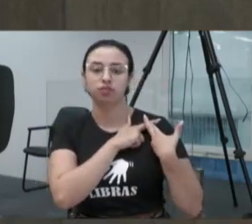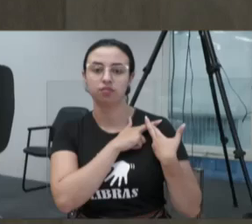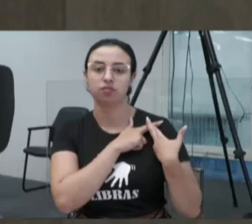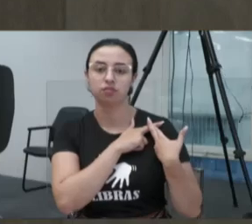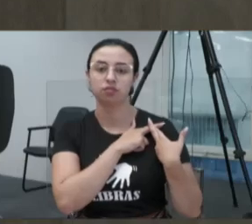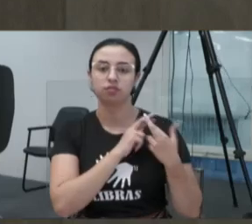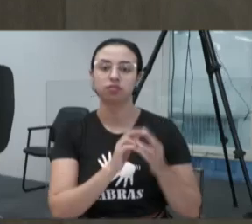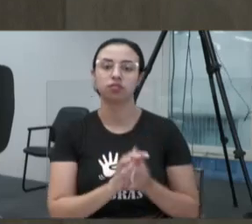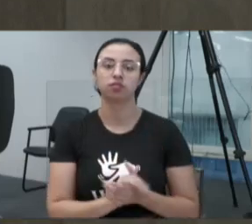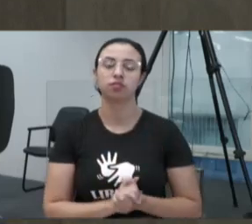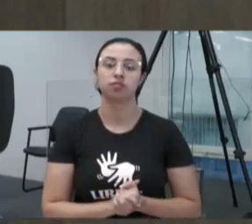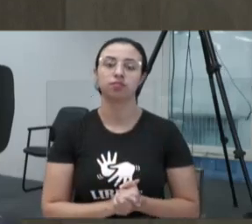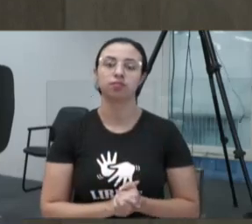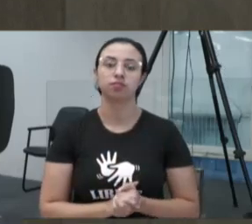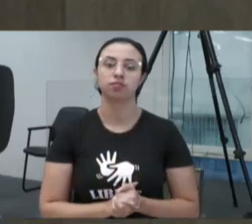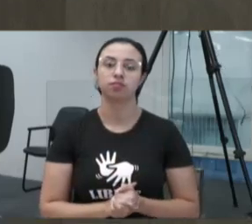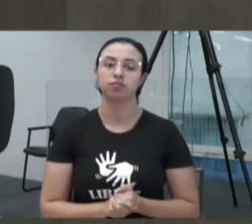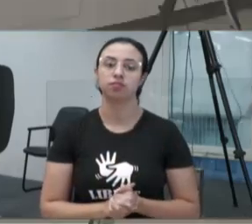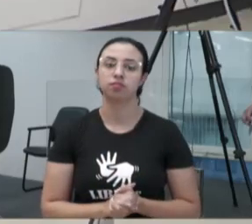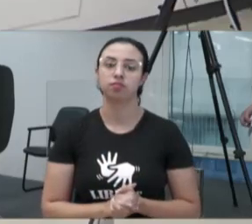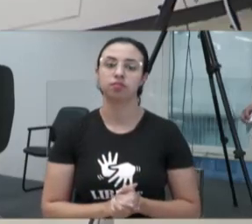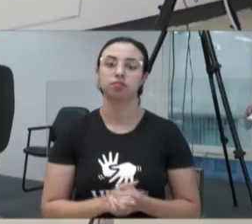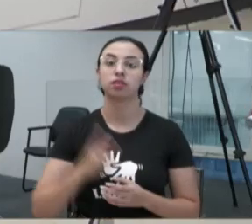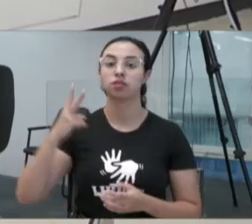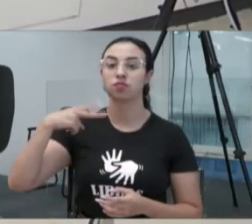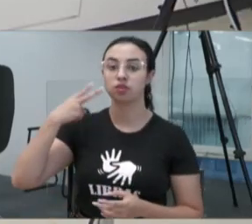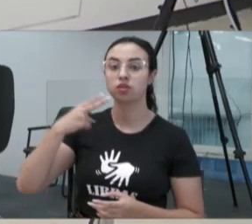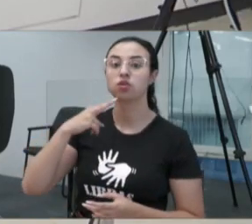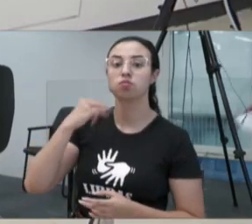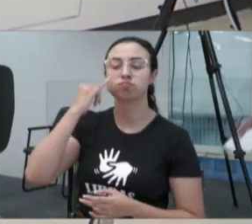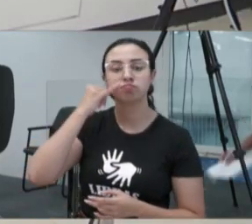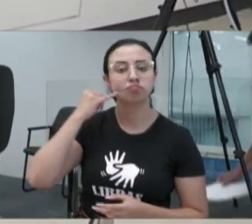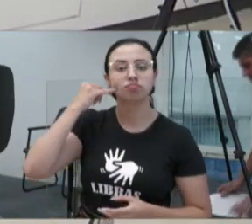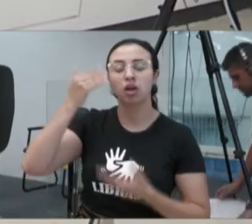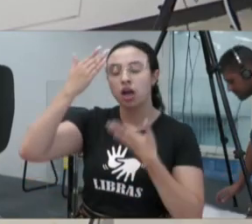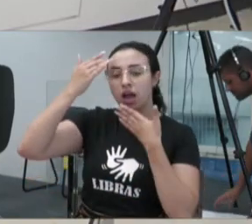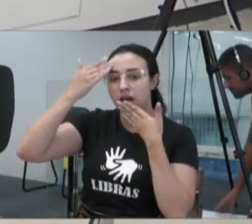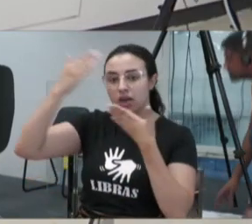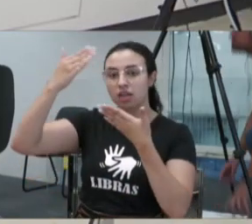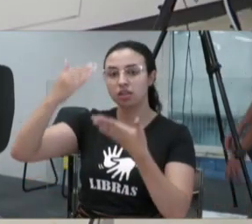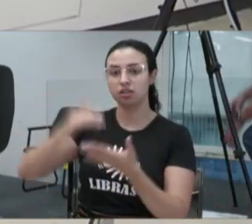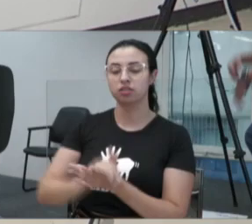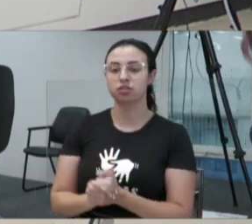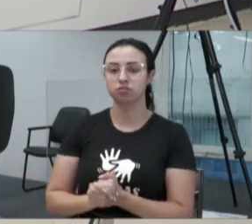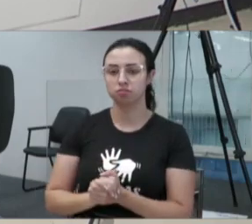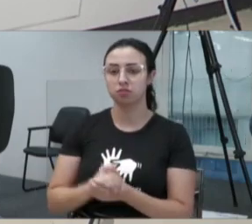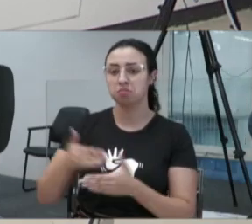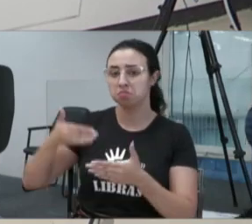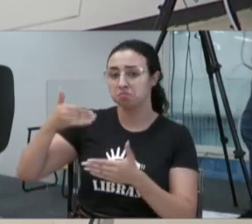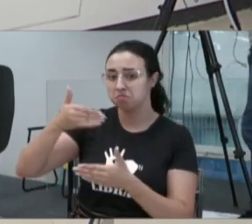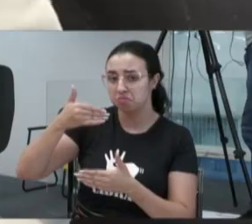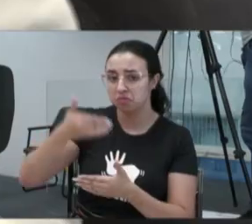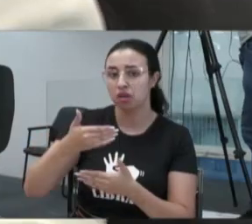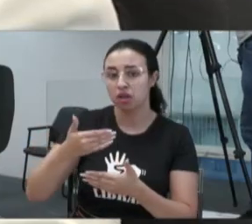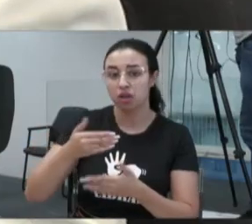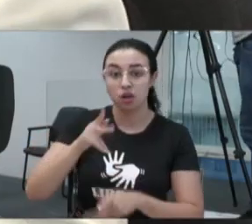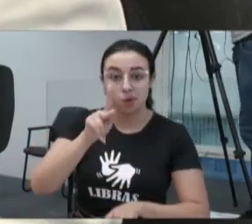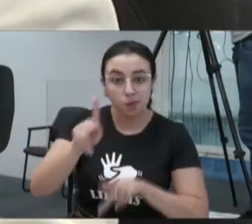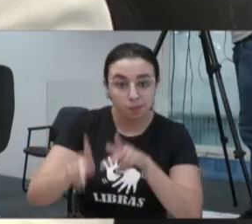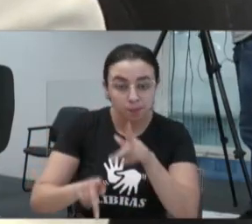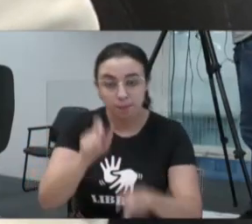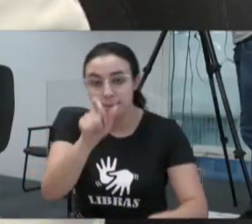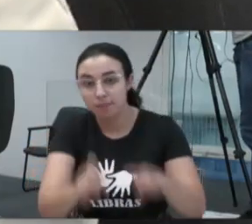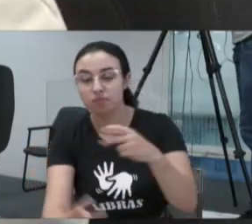Com responsabilidade, a palavra? Vereador Josafá Andes, agradeço pela oportunidade da parte. Vai ser bem breve. População que nos assiste,